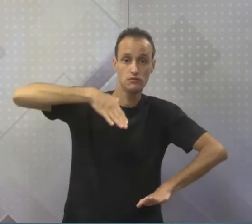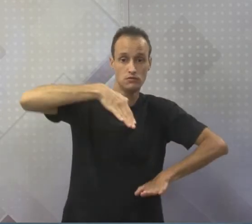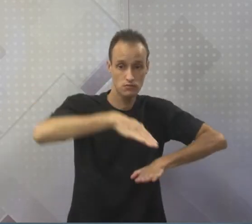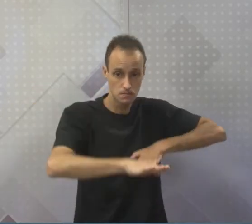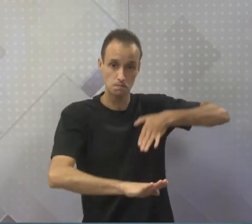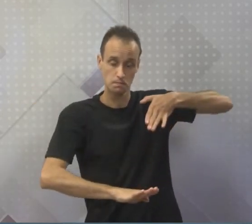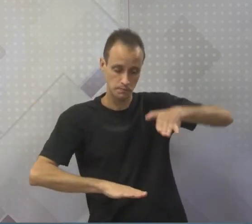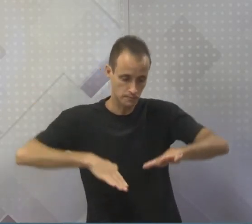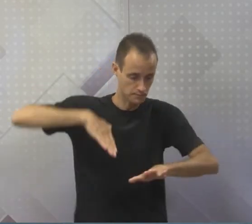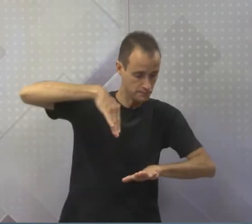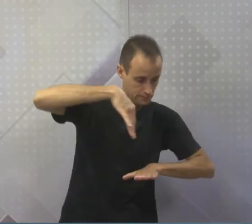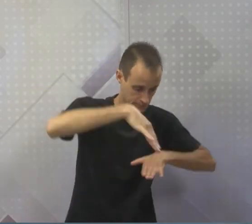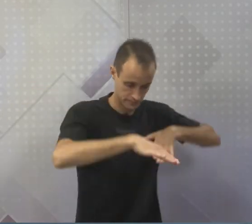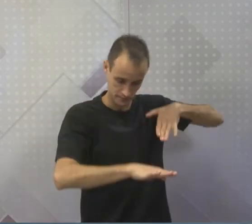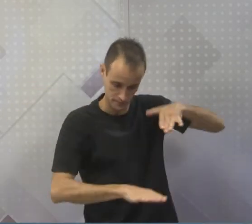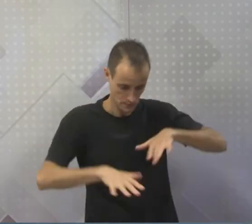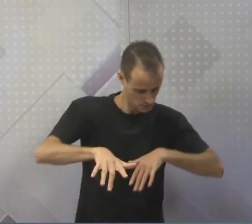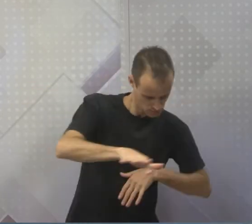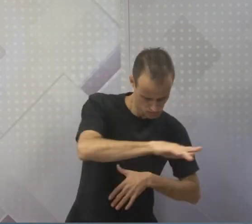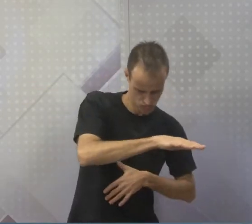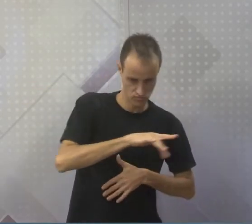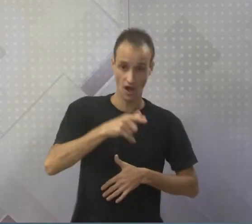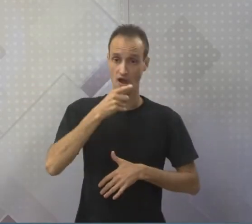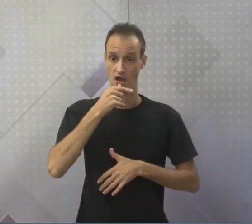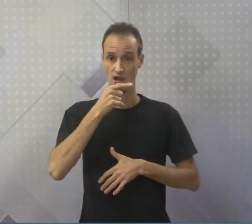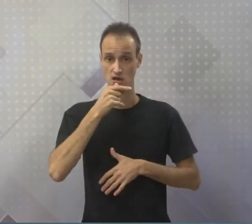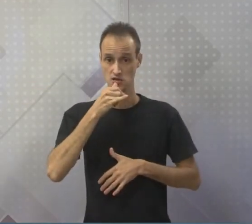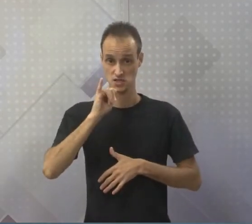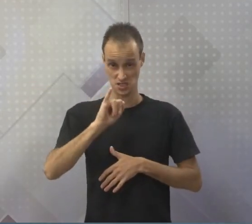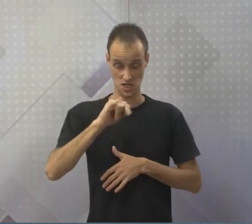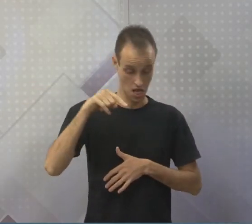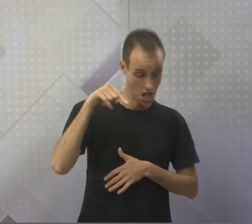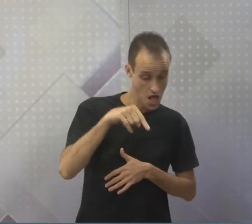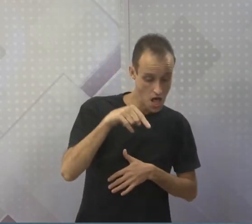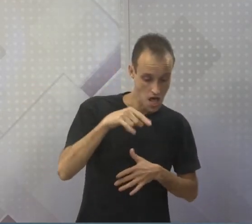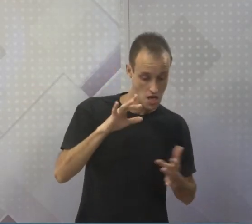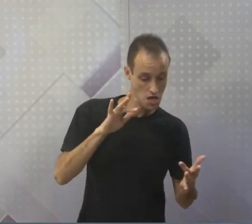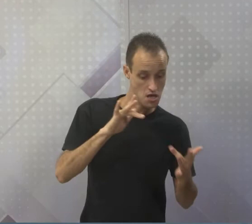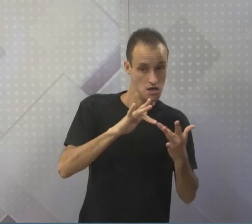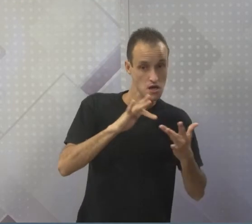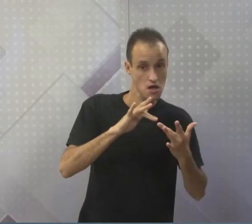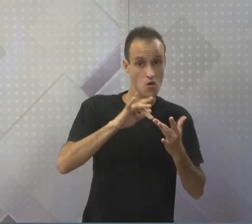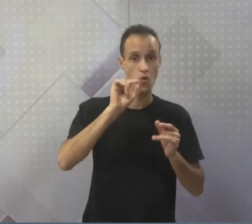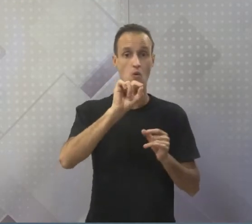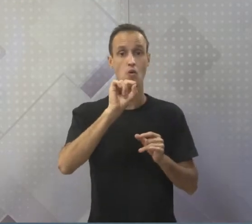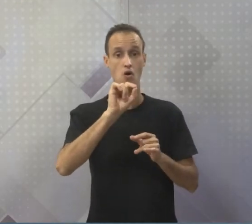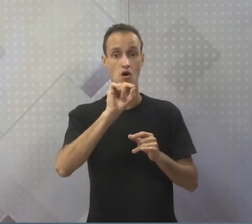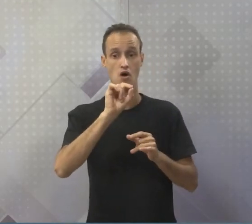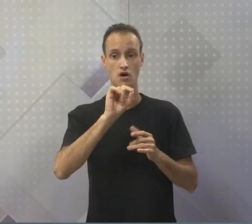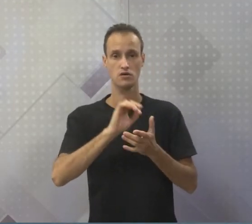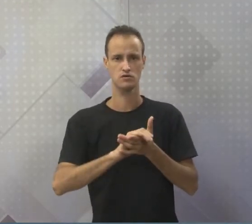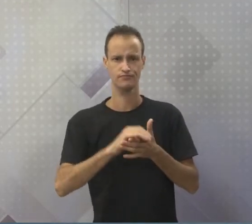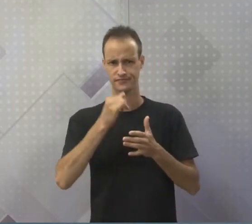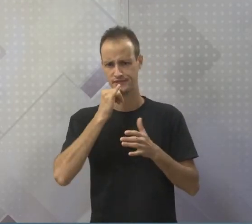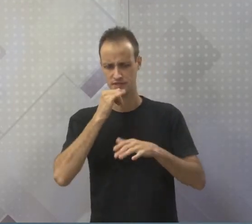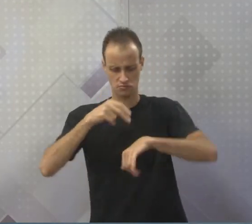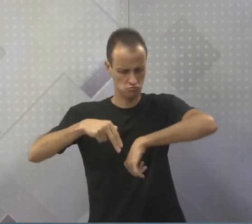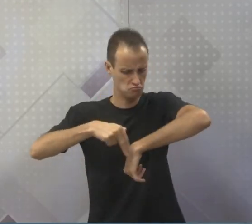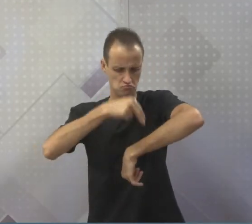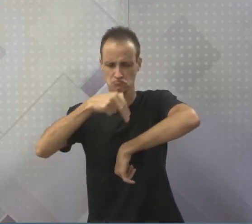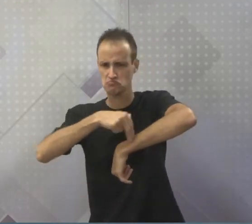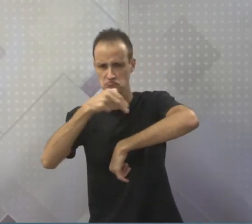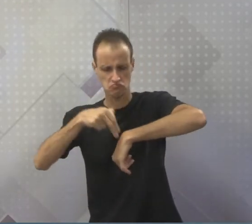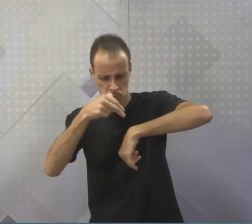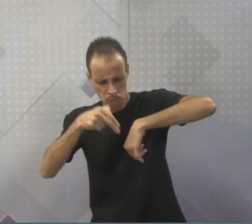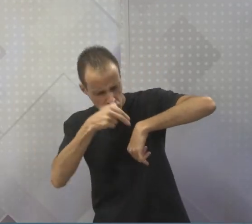água, caminham lá na água, se ela tiver contato com essa bactéria, com uma lesão,